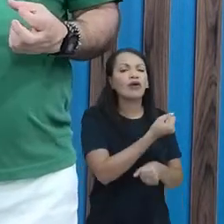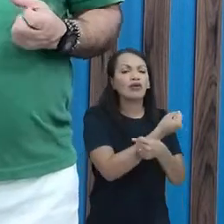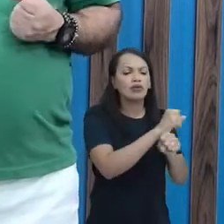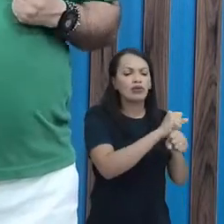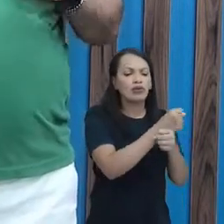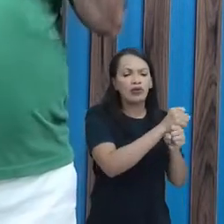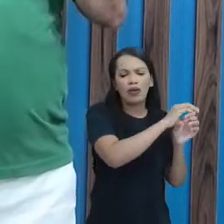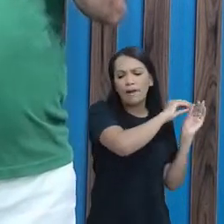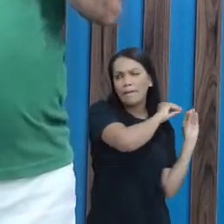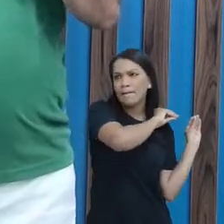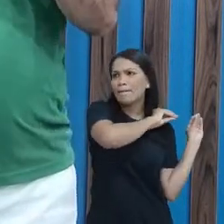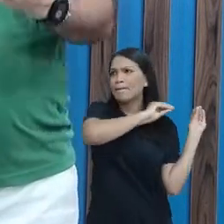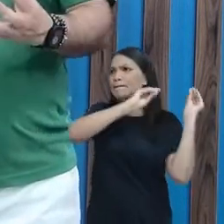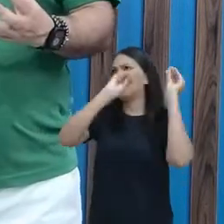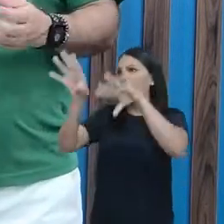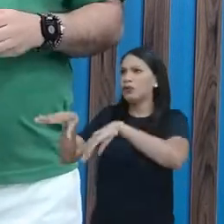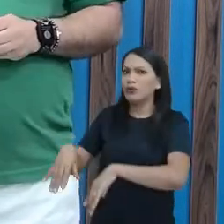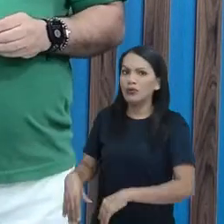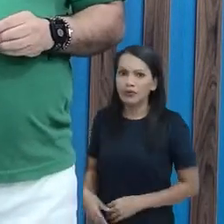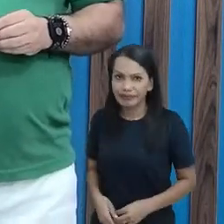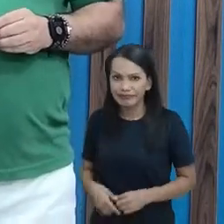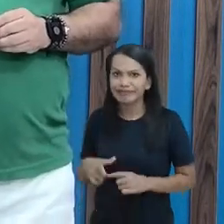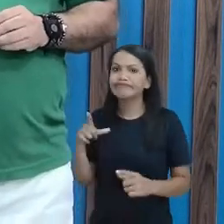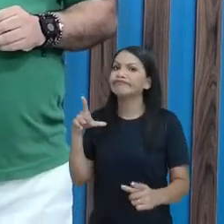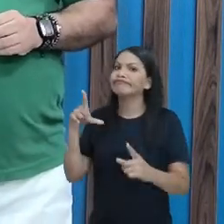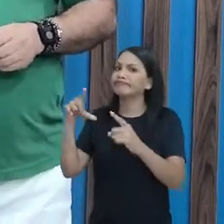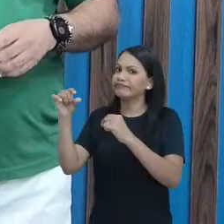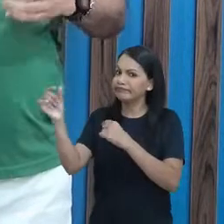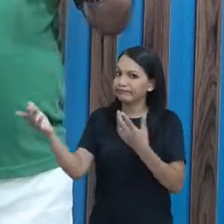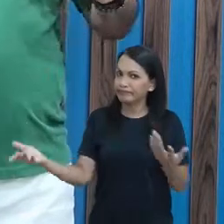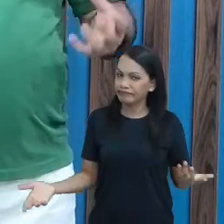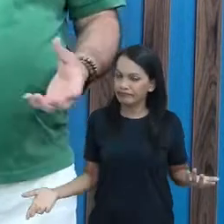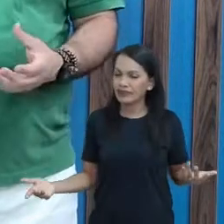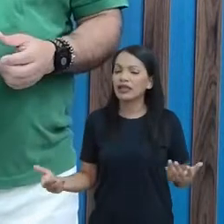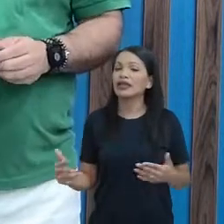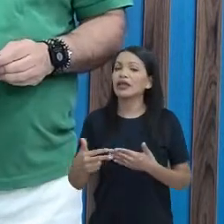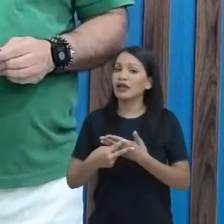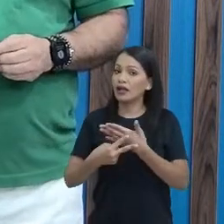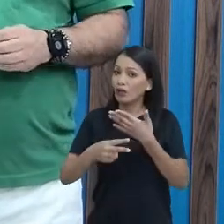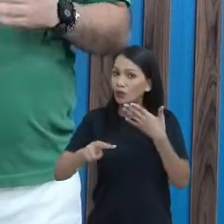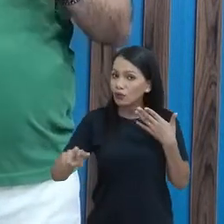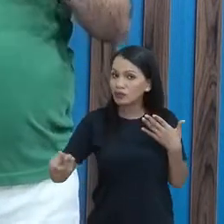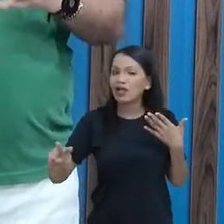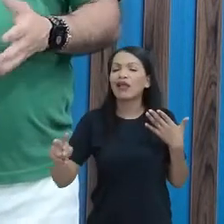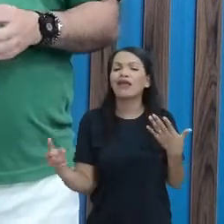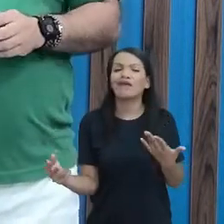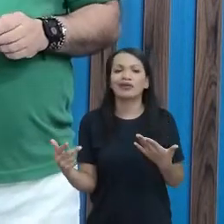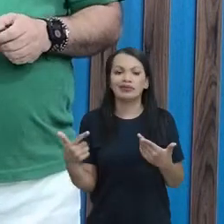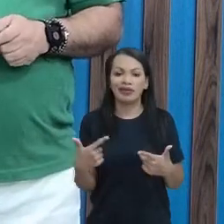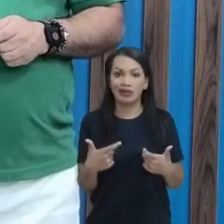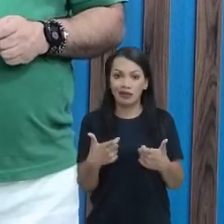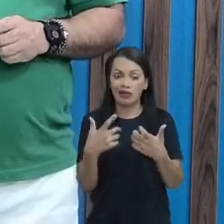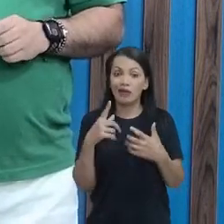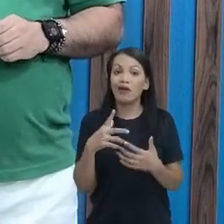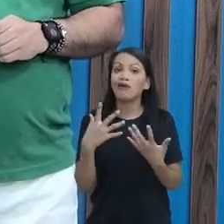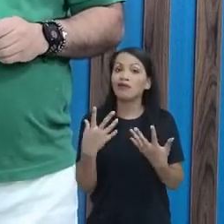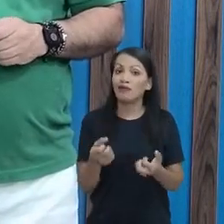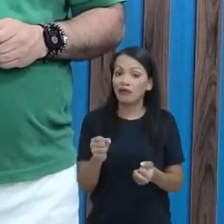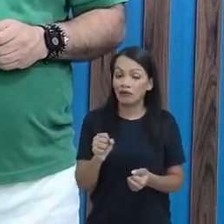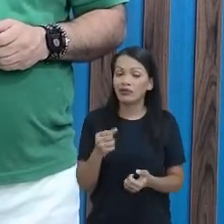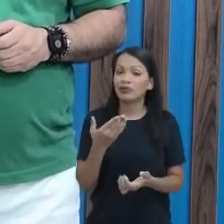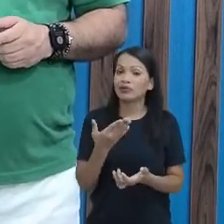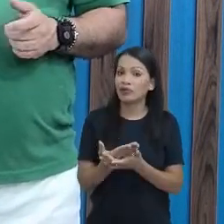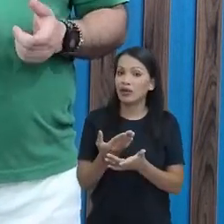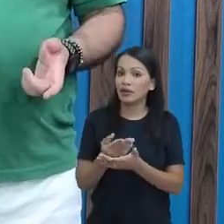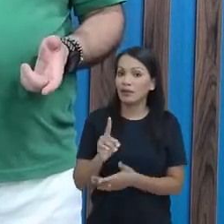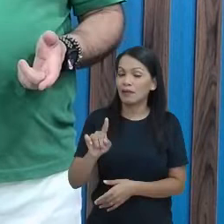bombas atômicas, a rendição das nações do eixo e as consequências da guerra, a gente vai estudar na nossa próxima